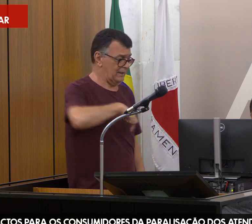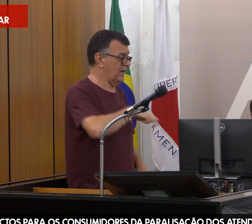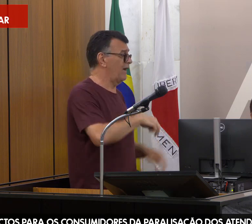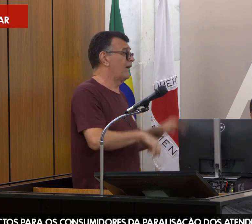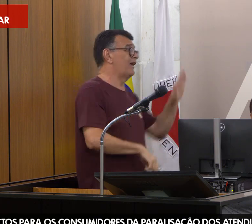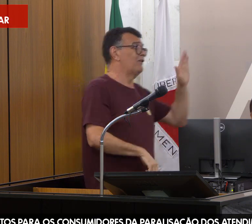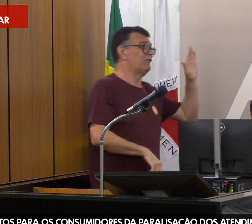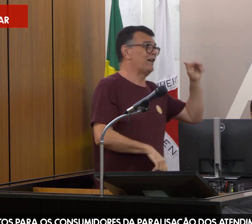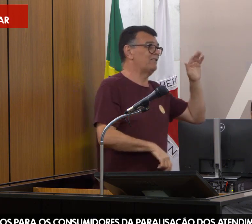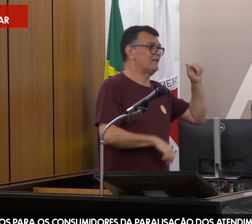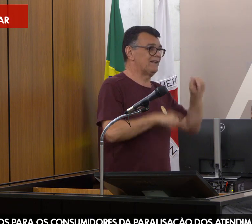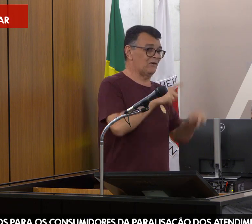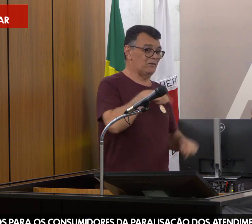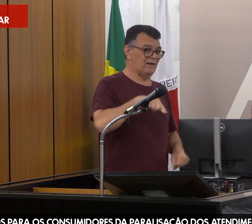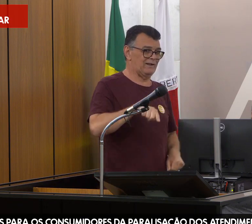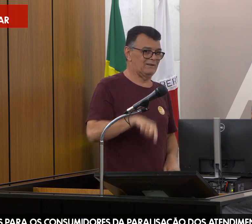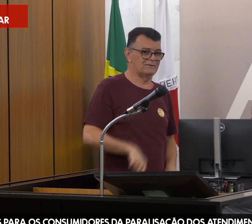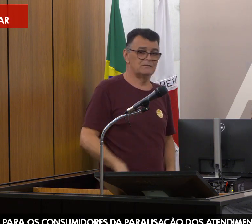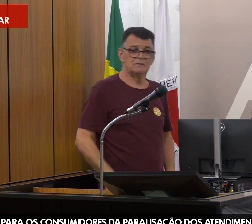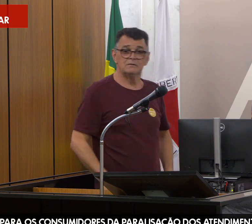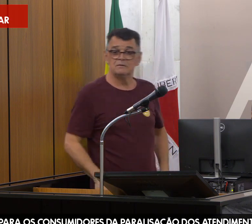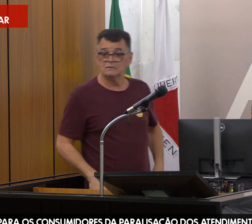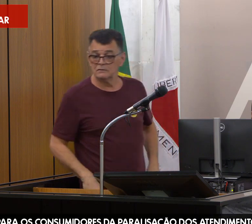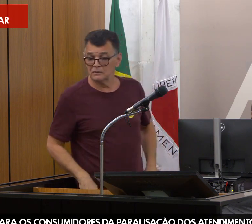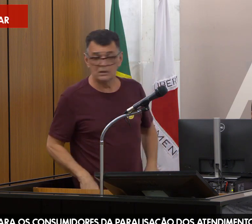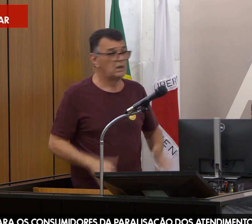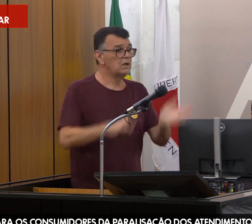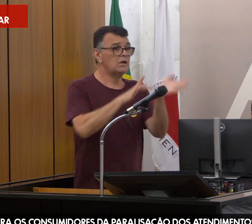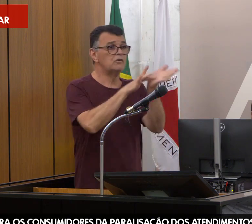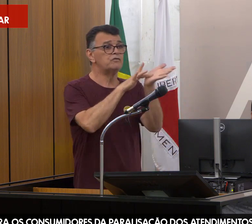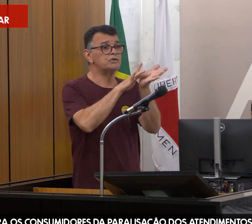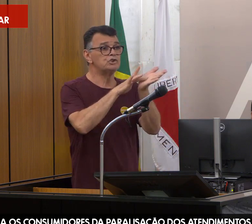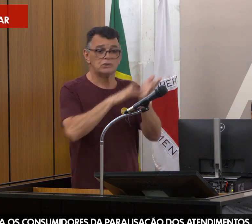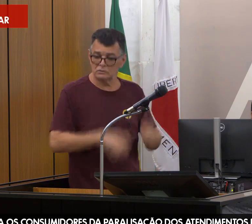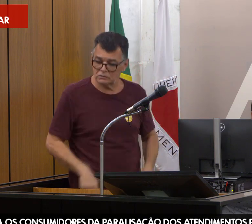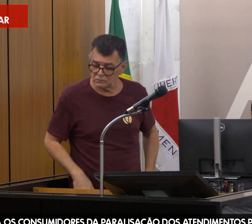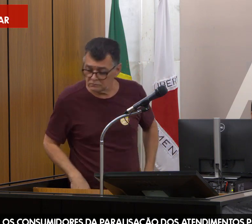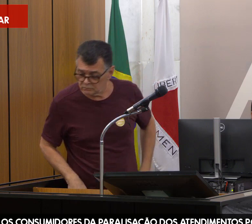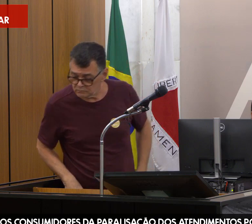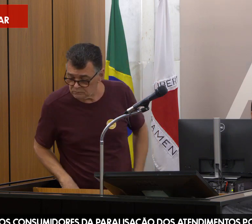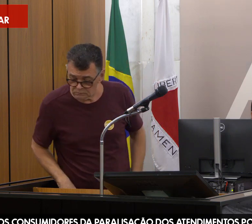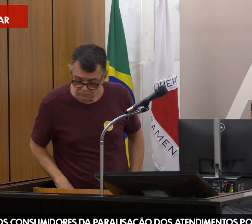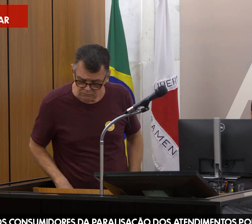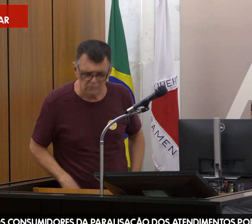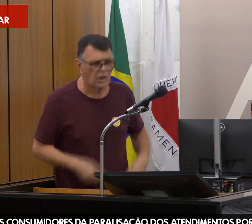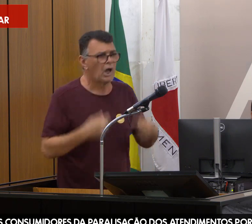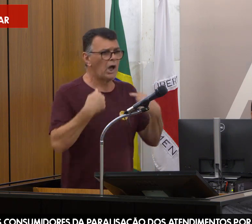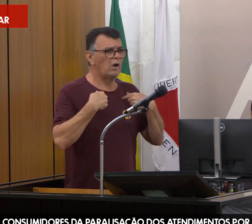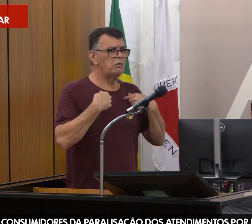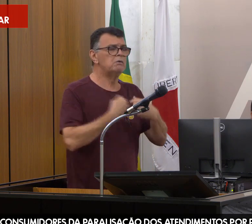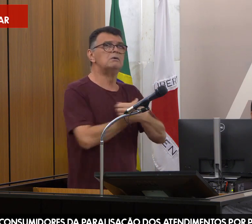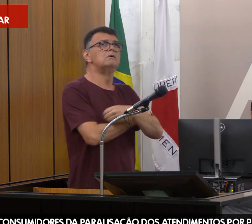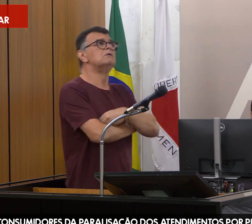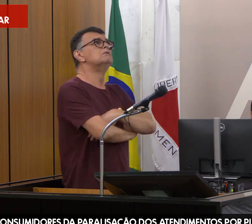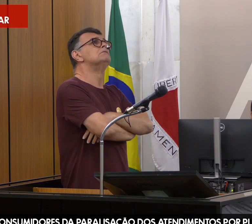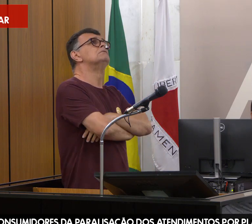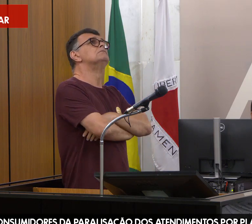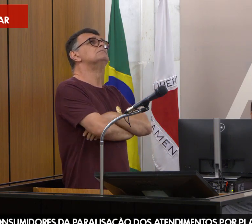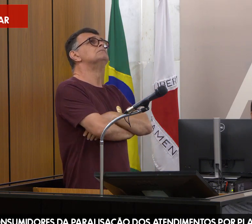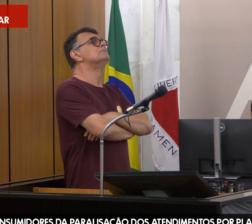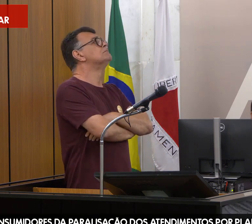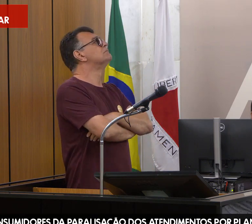E aí sempre que eu era atendido tinha duas pessoas que vinham fingiam me avaliar